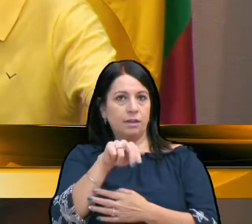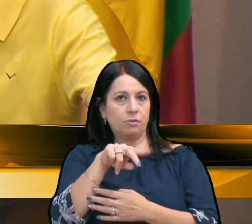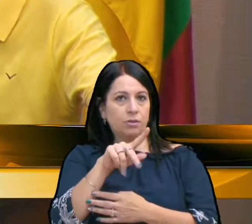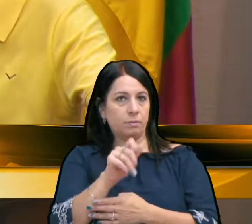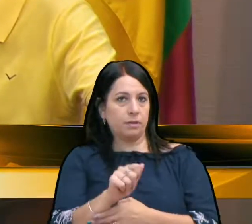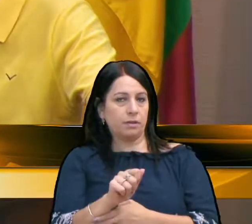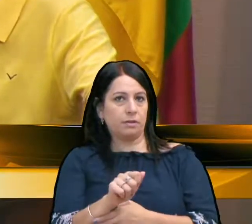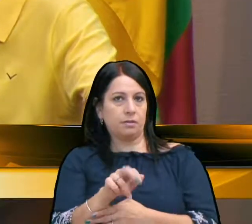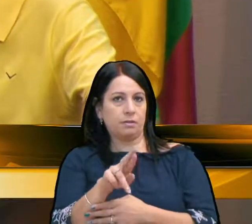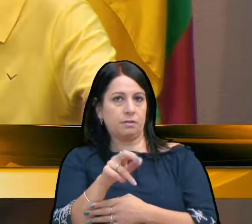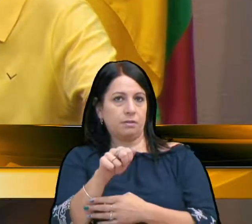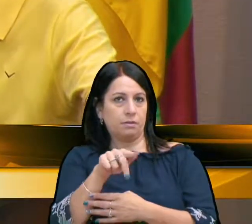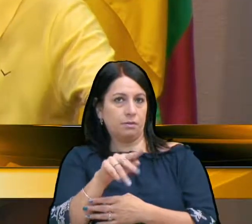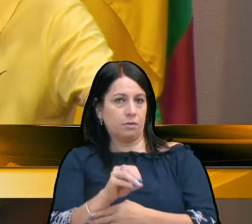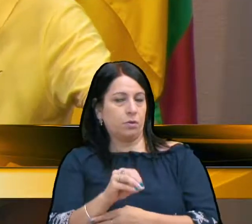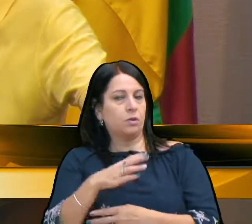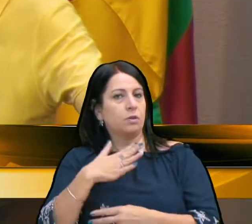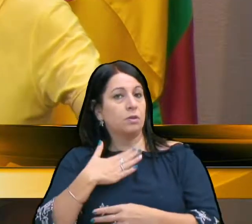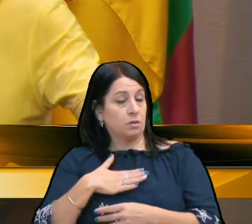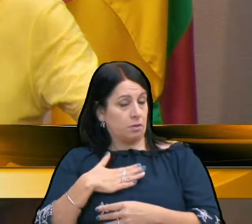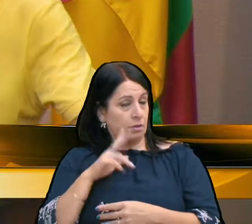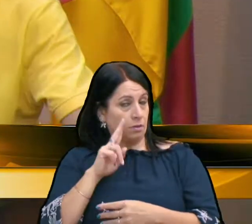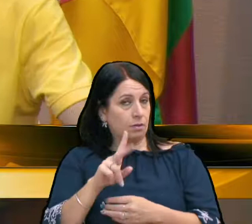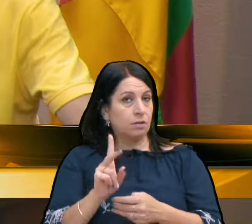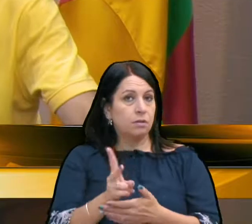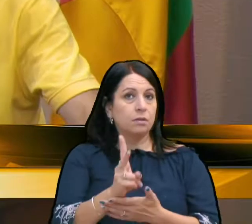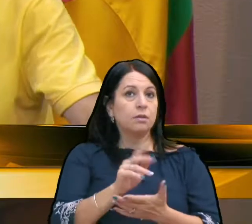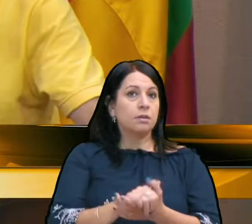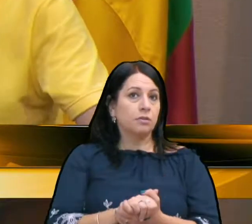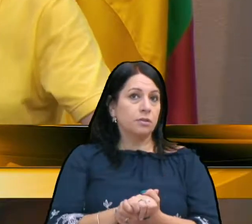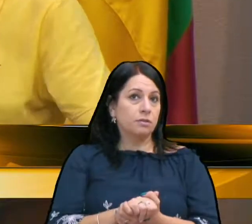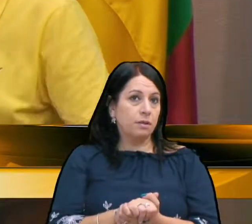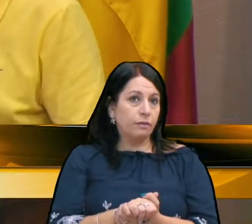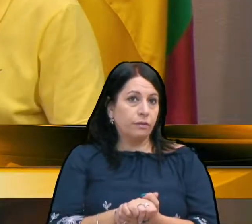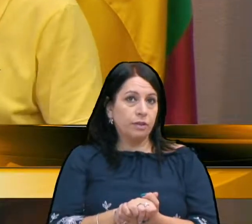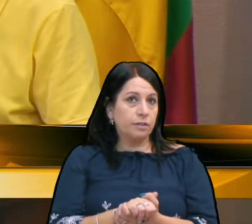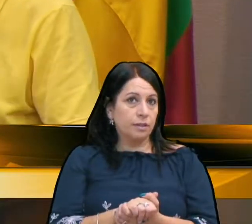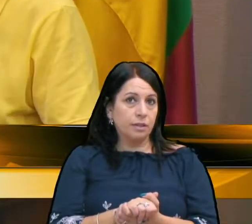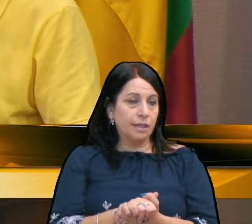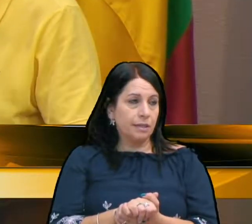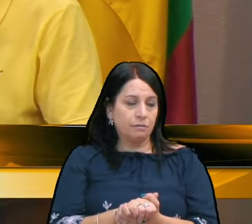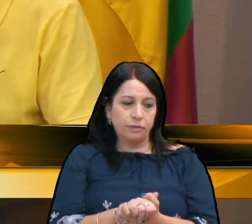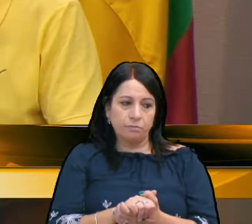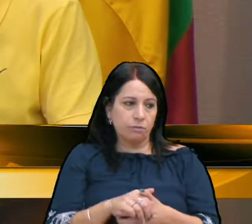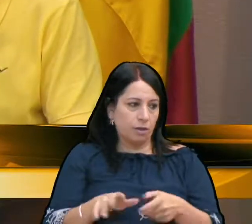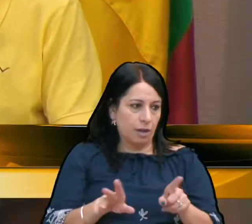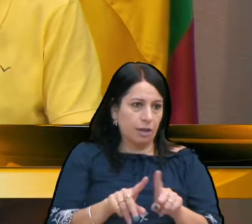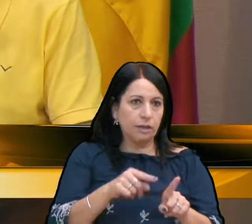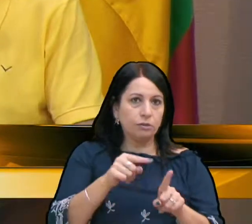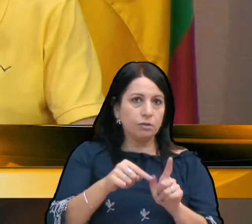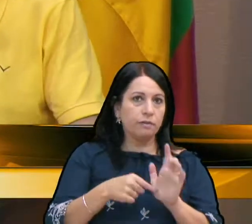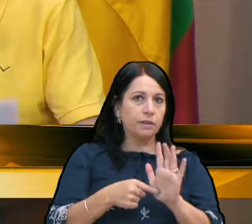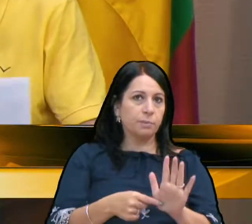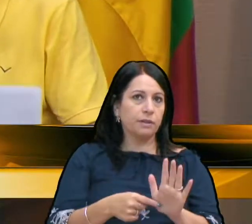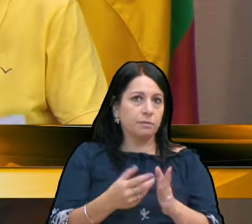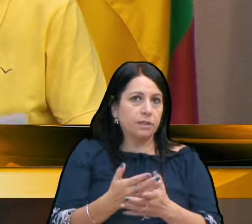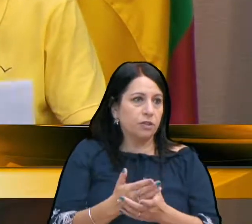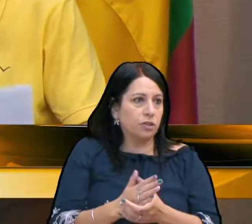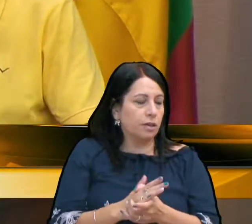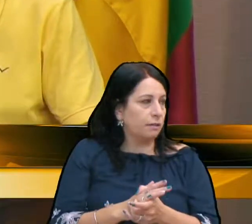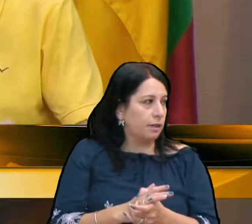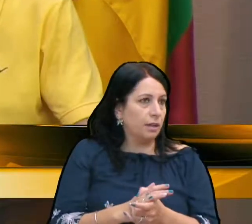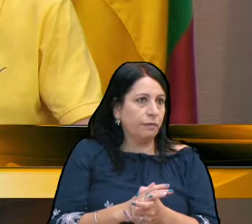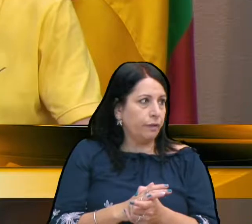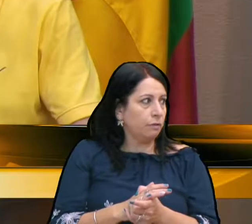essa tranquilidade que ela possa tocar adiante o evento da Festa da Uva com segurança, que ela não vai pagar